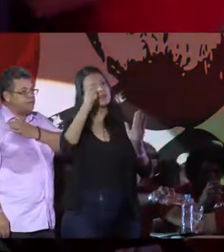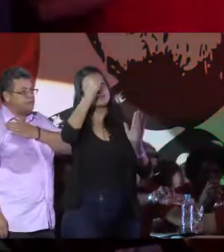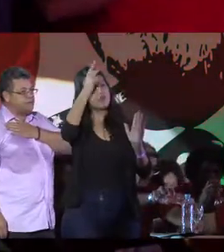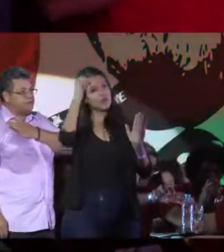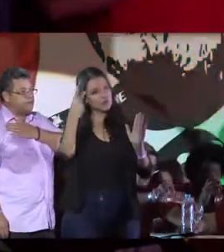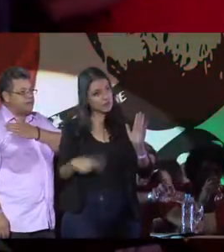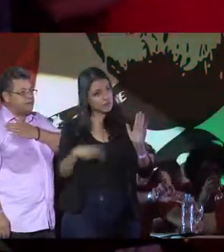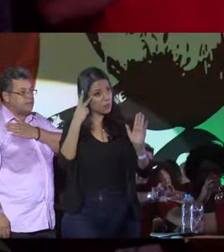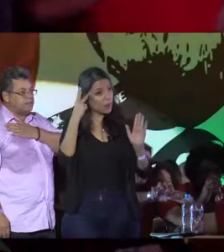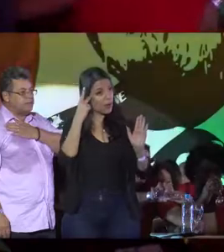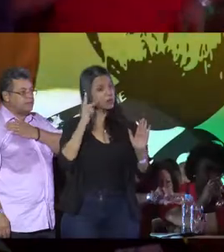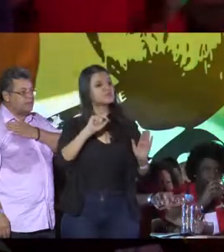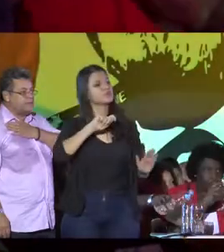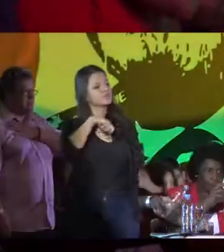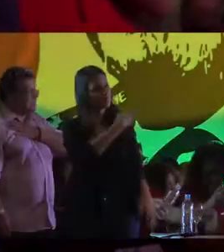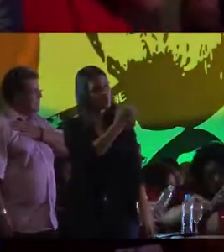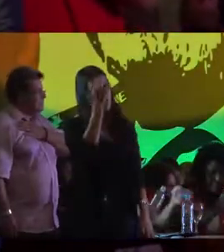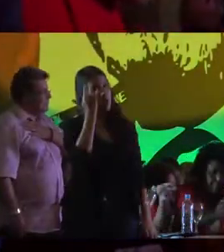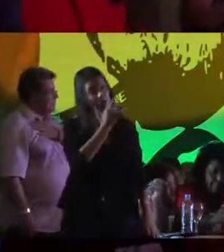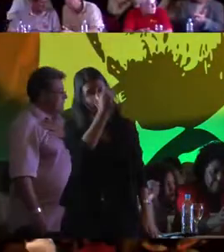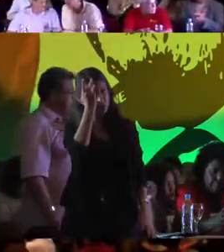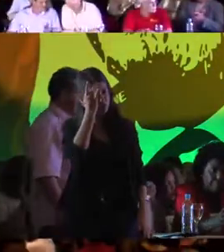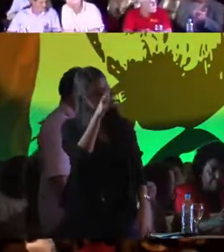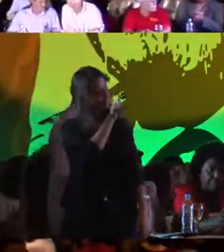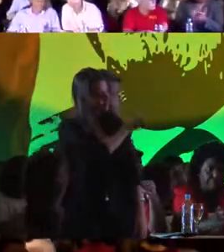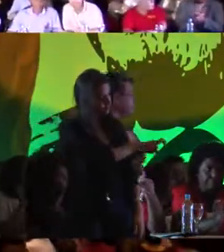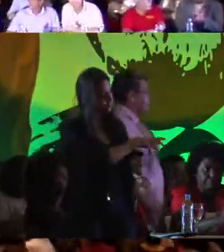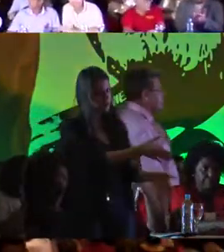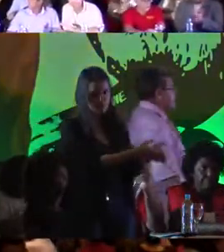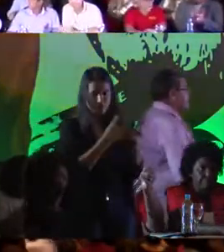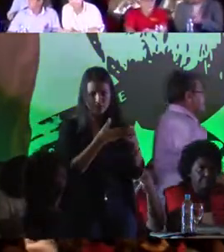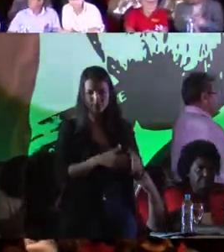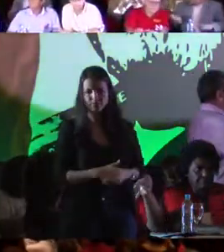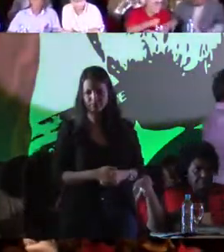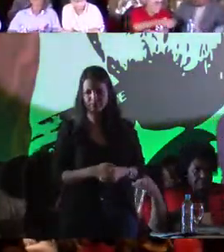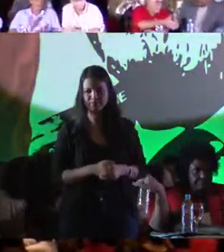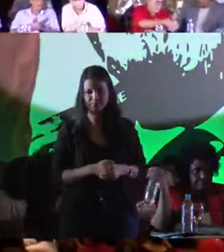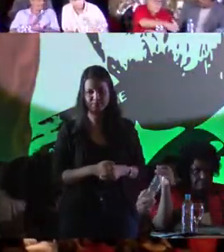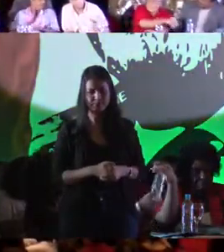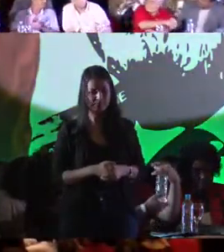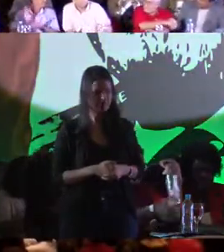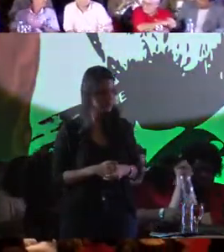Paulo, Fernando Haddad. Por favor, senta aqui na mesa.